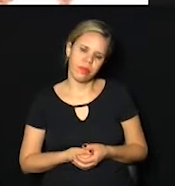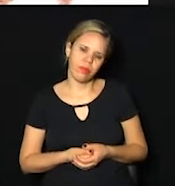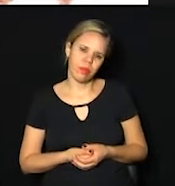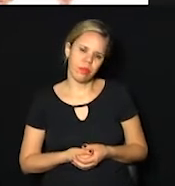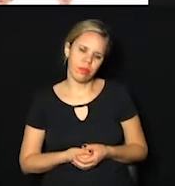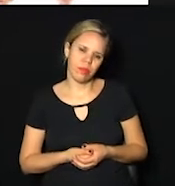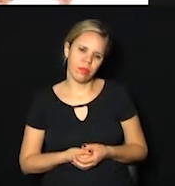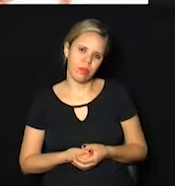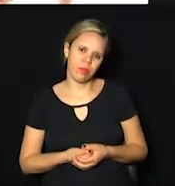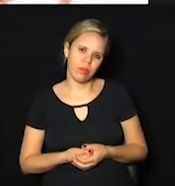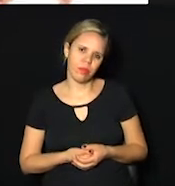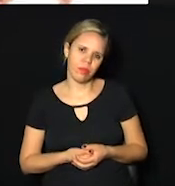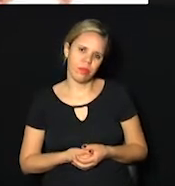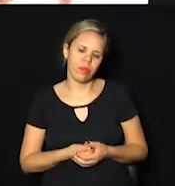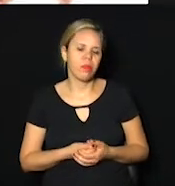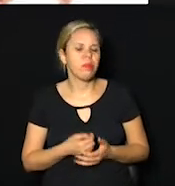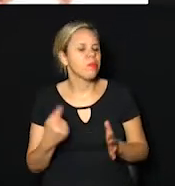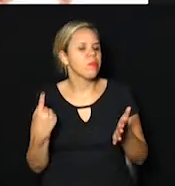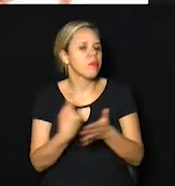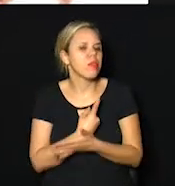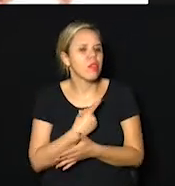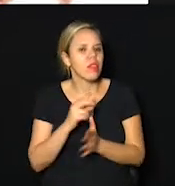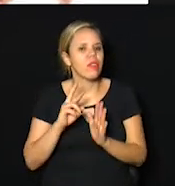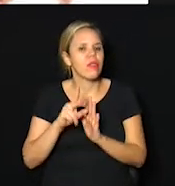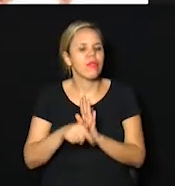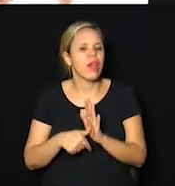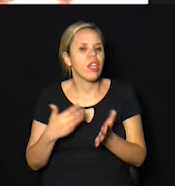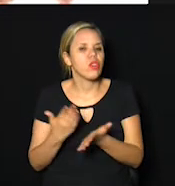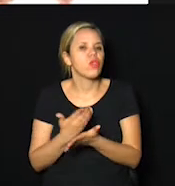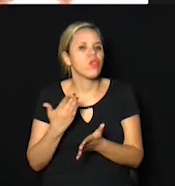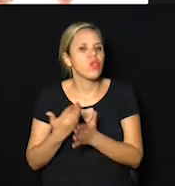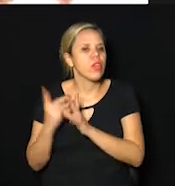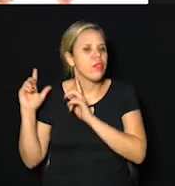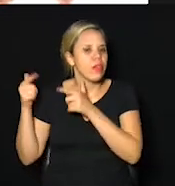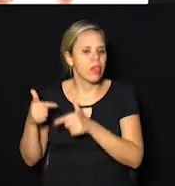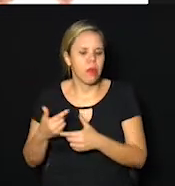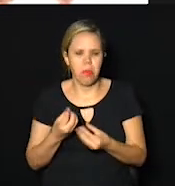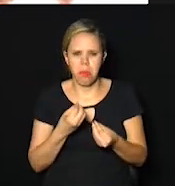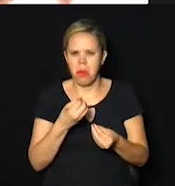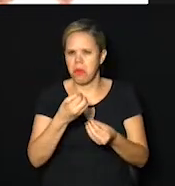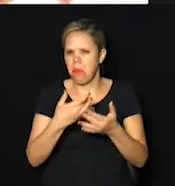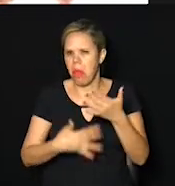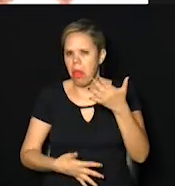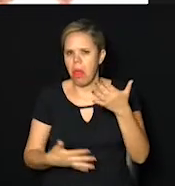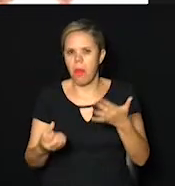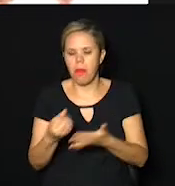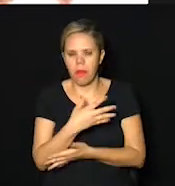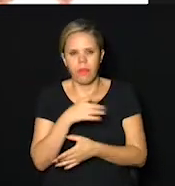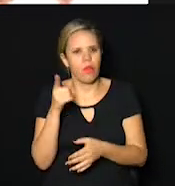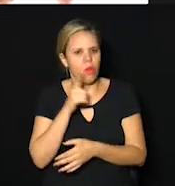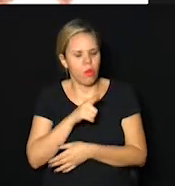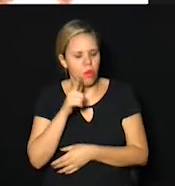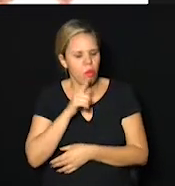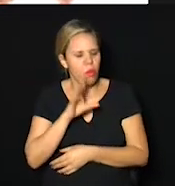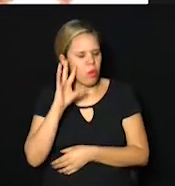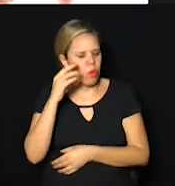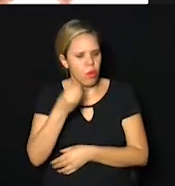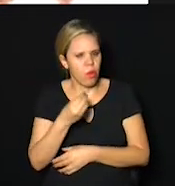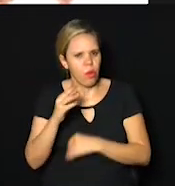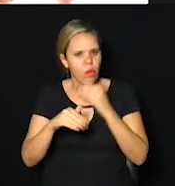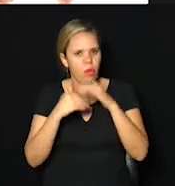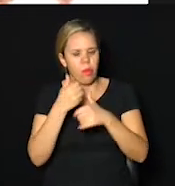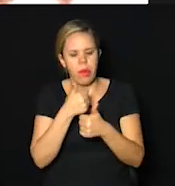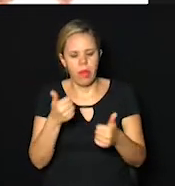Mas me perguntaram dos clássicos, eu estava falando dos clássicos ali, mas tem muita gente boa, muita gente nova que consegue construir muito